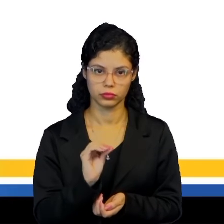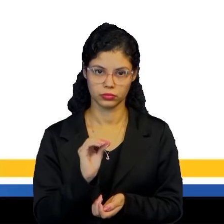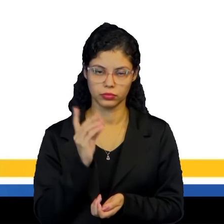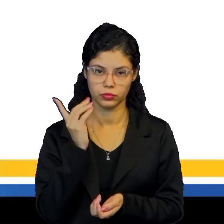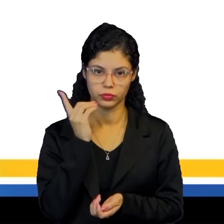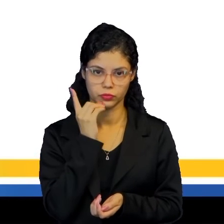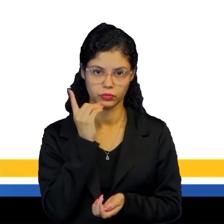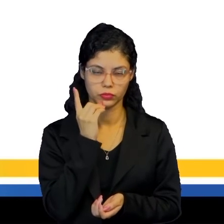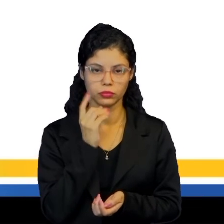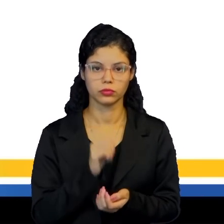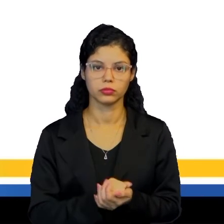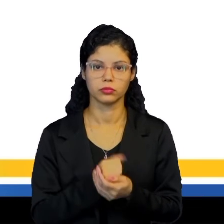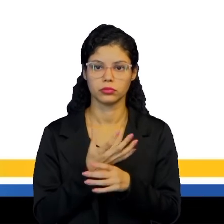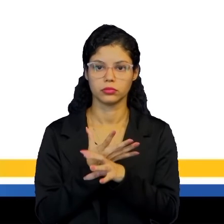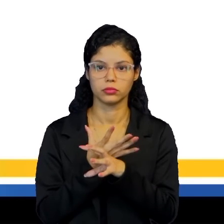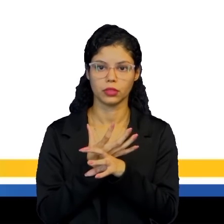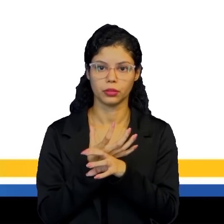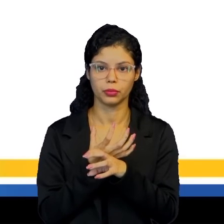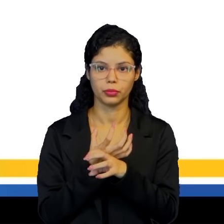10º dia